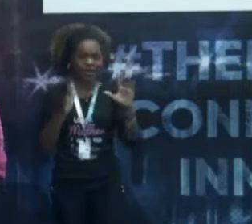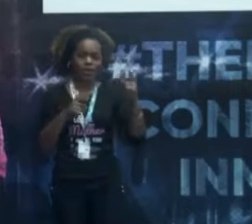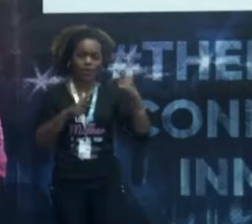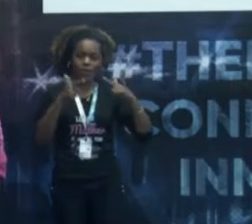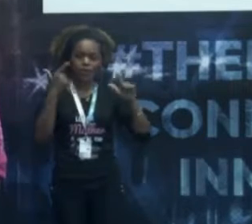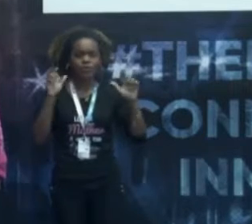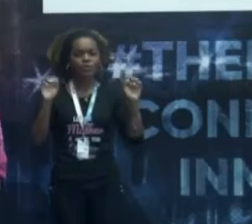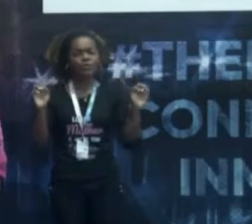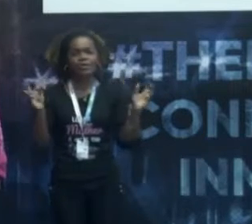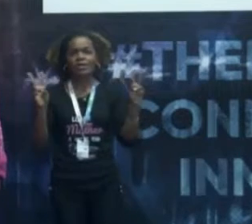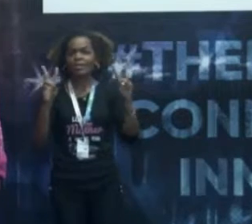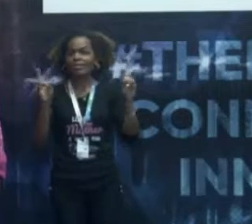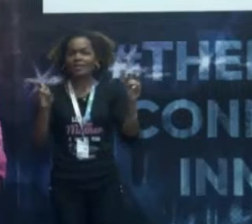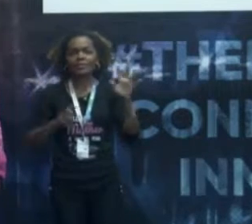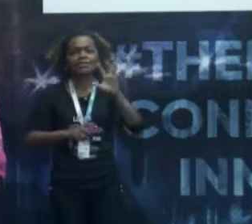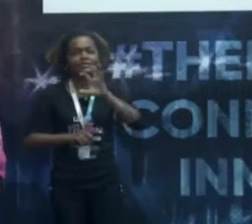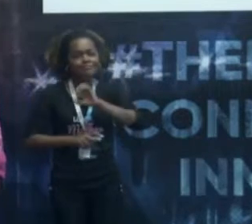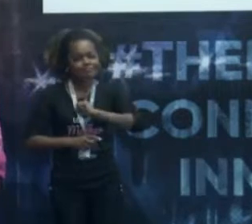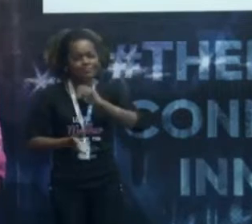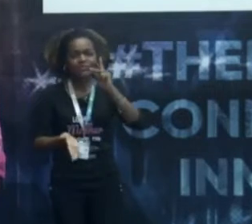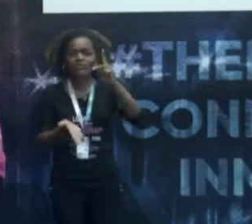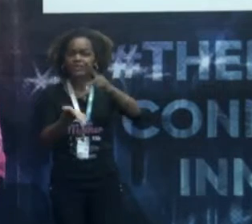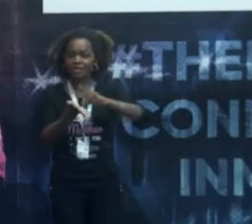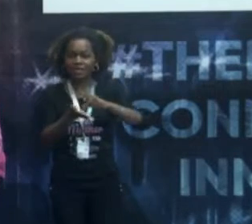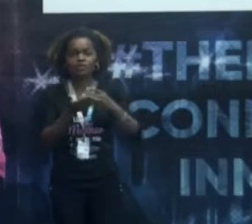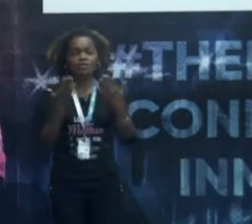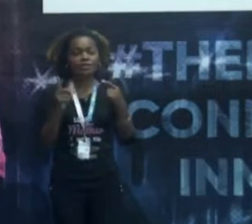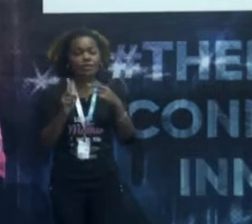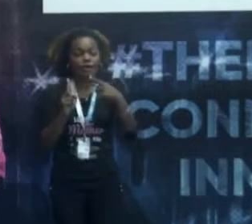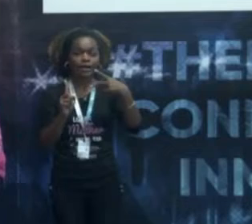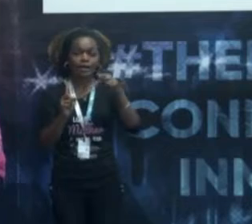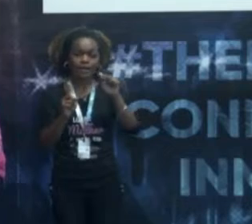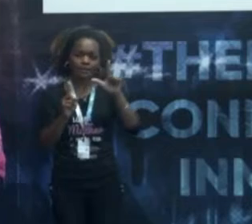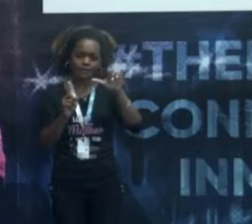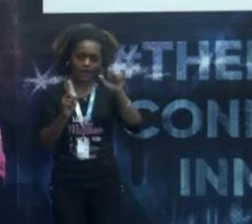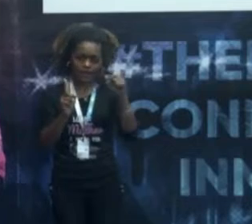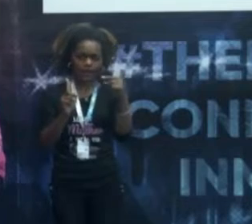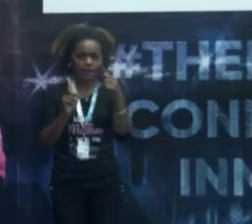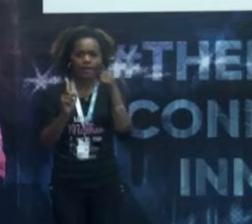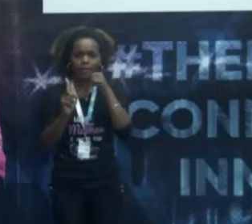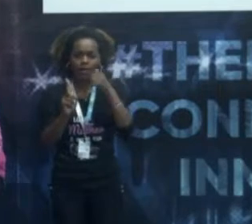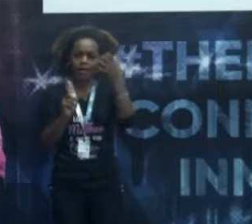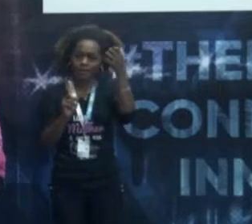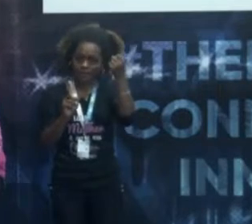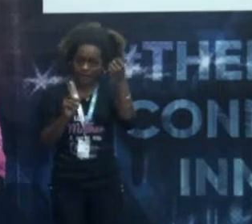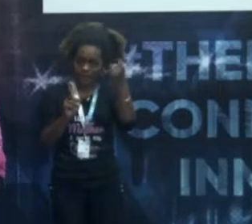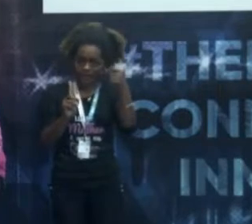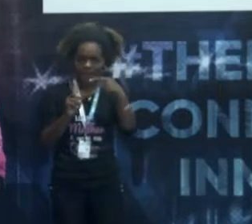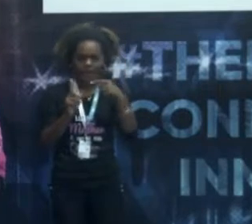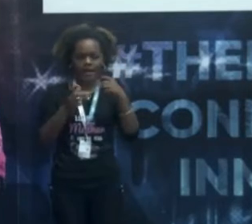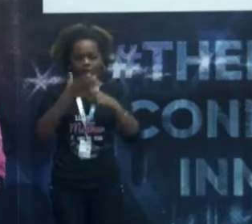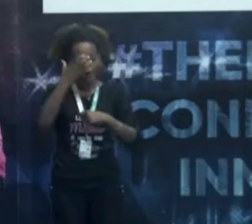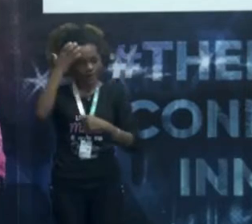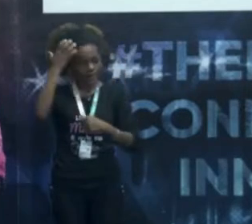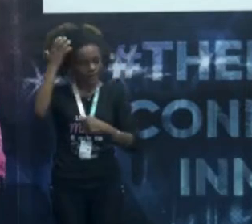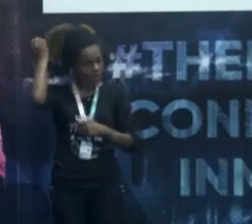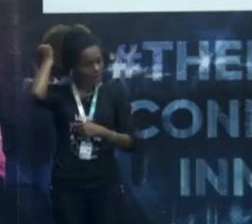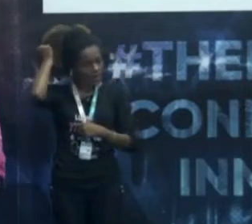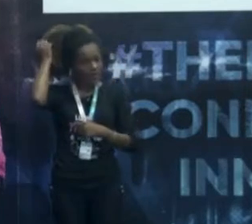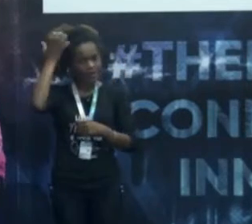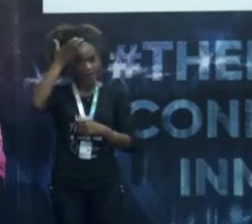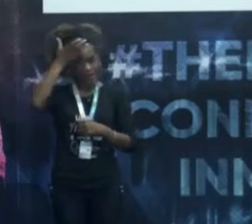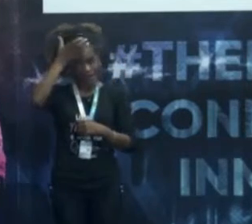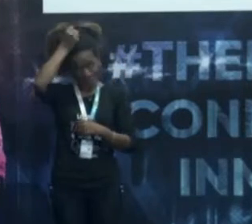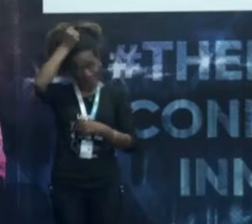amo mesmo, de paixão, né? Então, eu sou Paula, sou mulher, branca, estou com o cabelo amarrado, um rabinho de